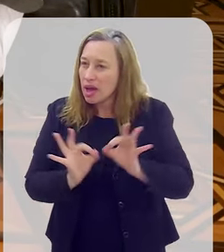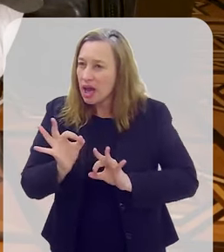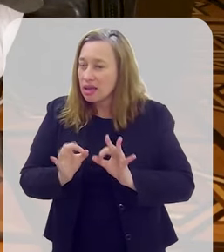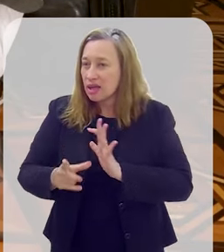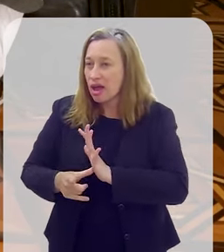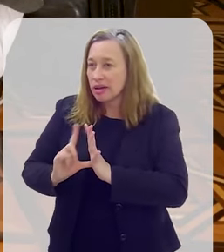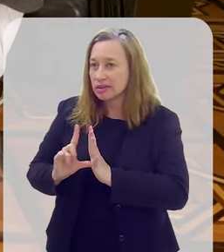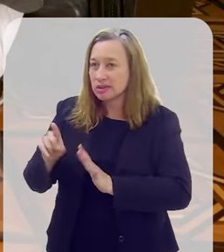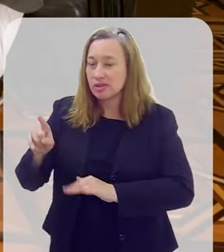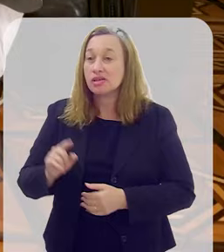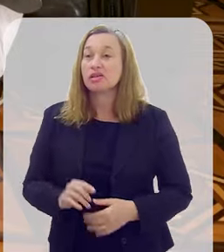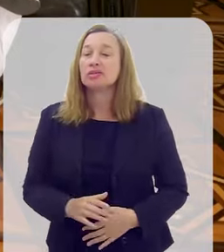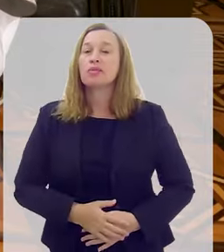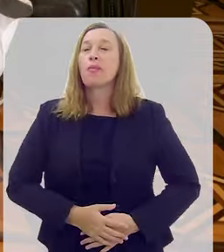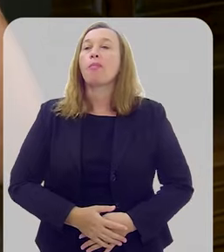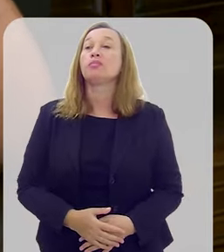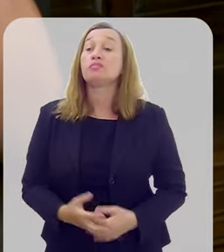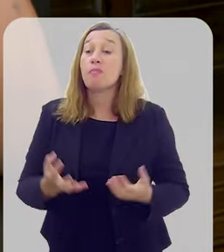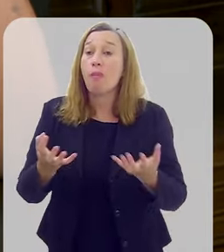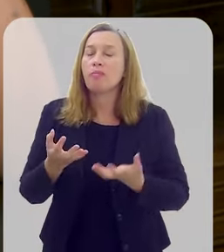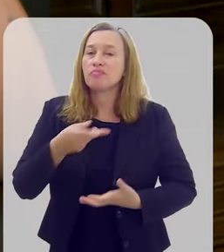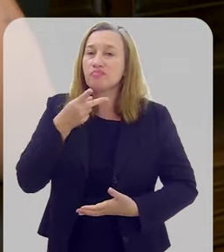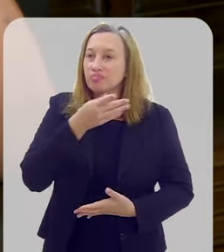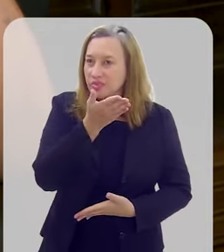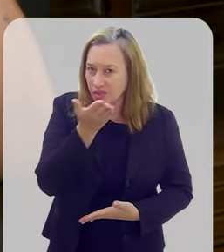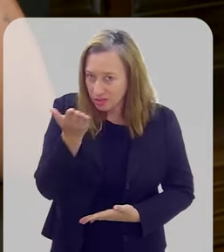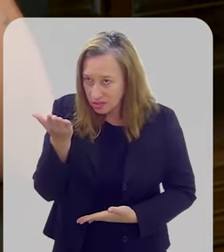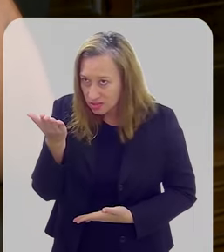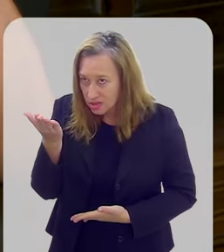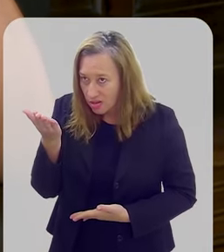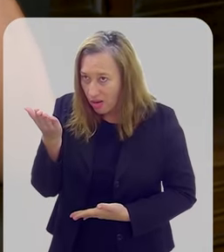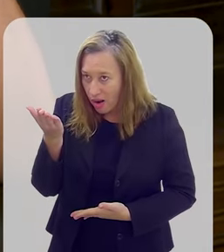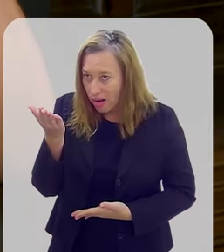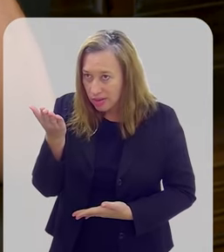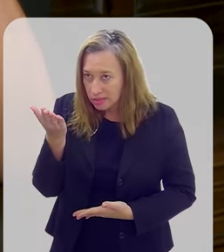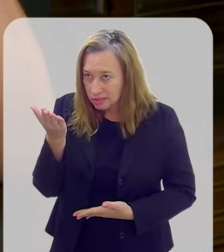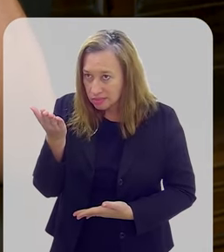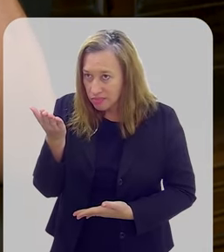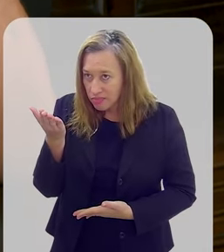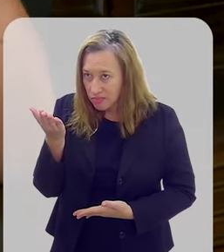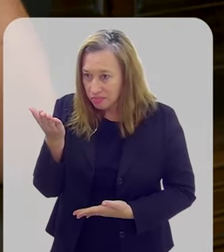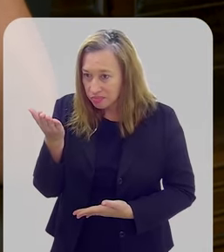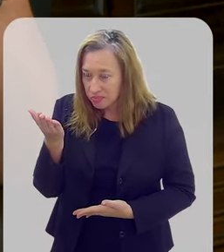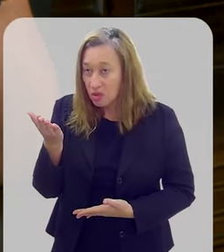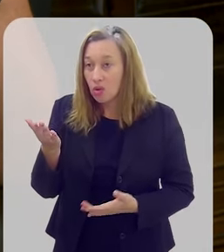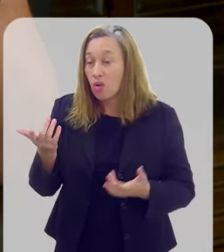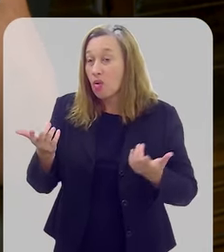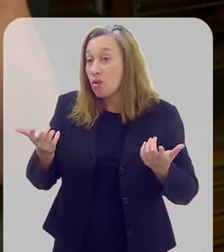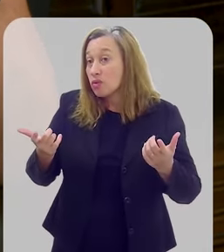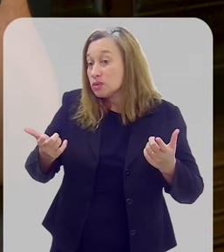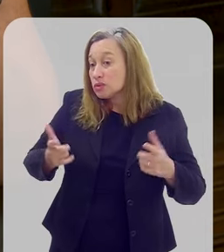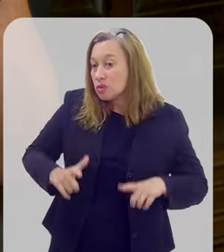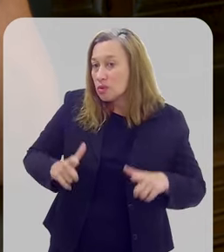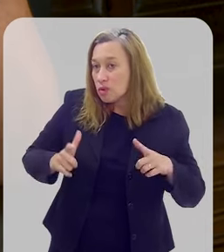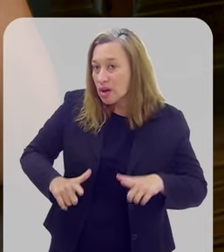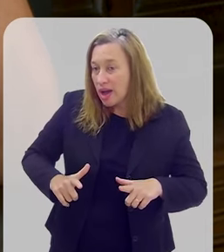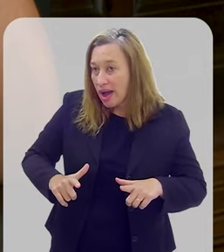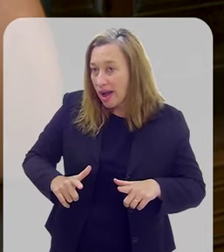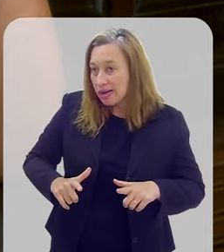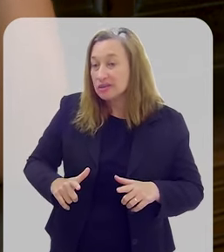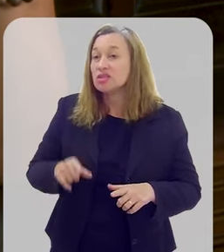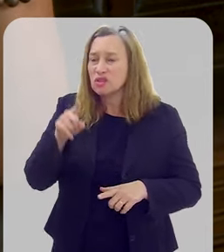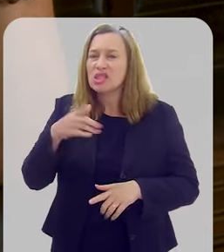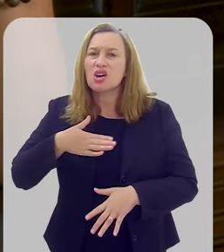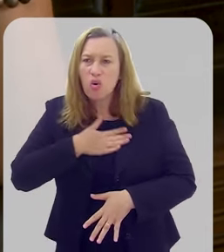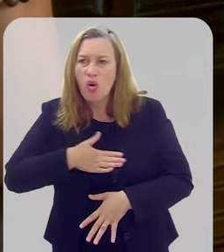dar uma preparar uma preparada aí gente eu quero dizer para você se você na no espaço Revelação Se